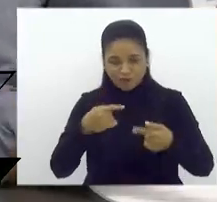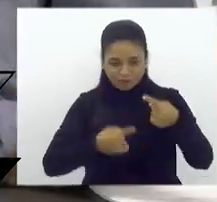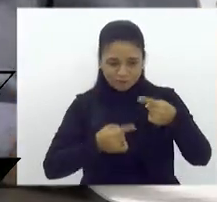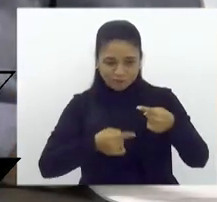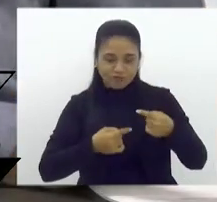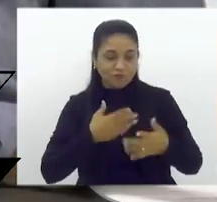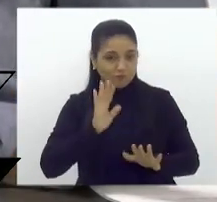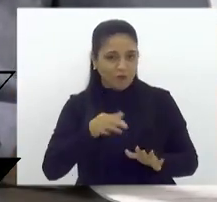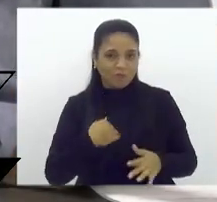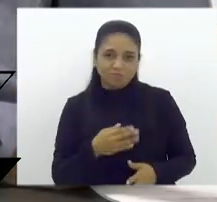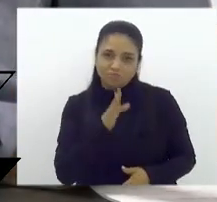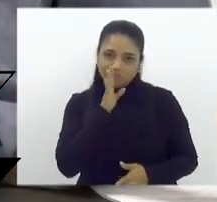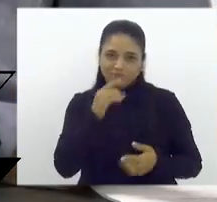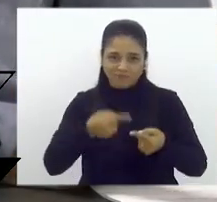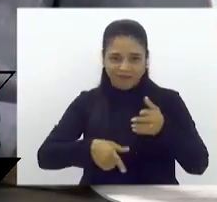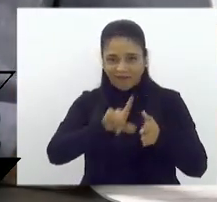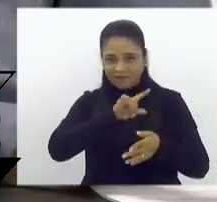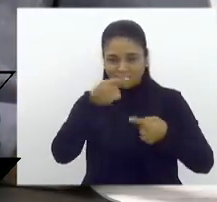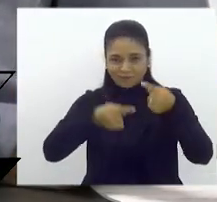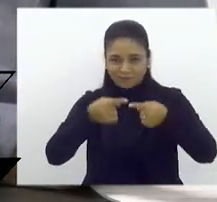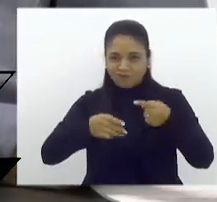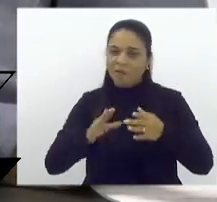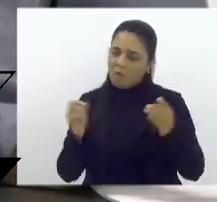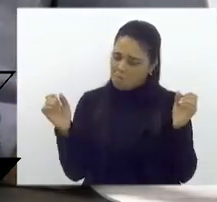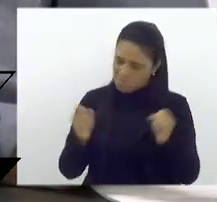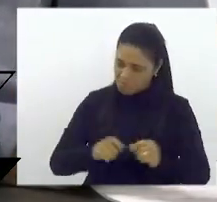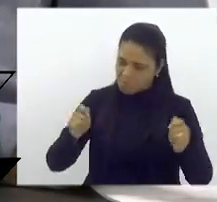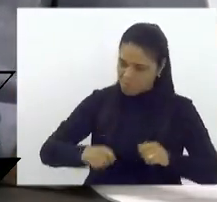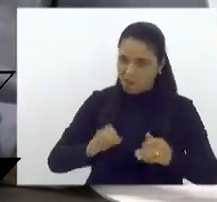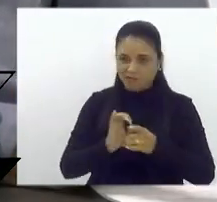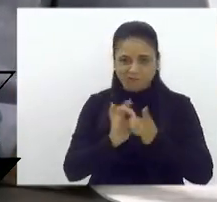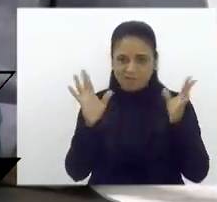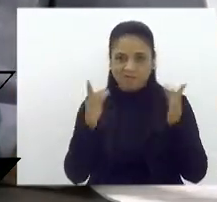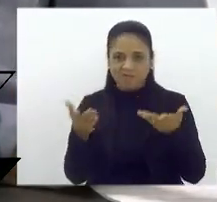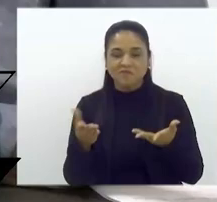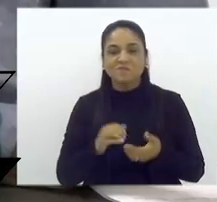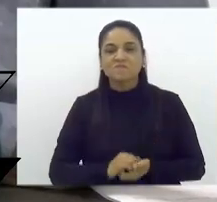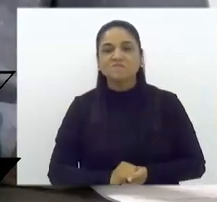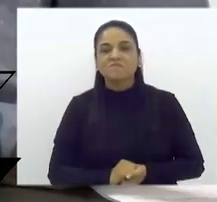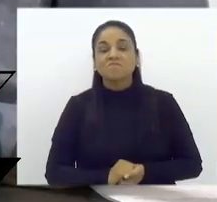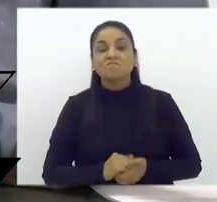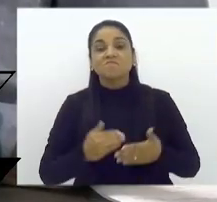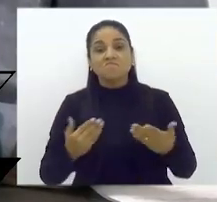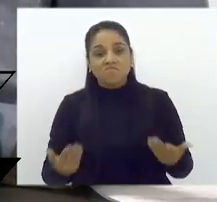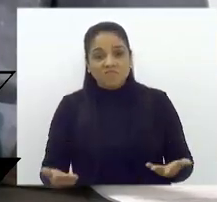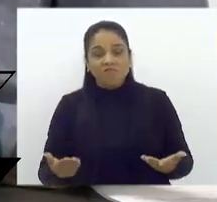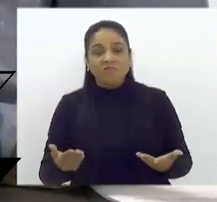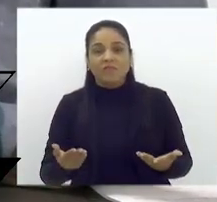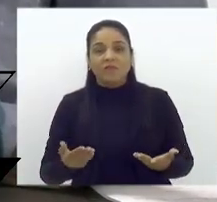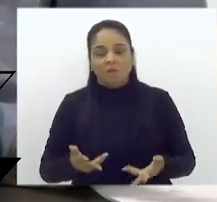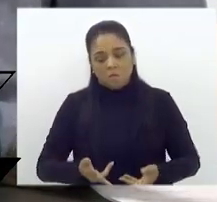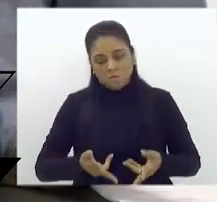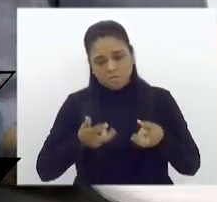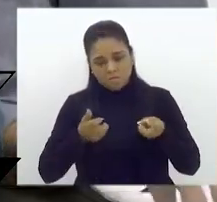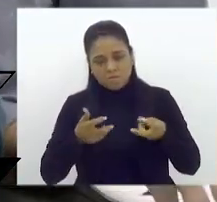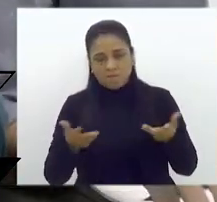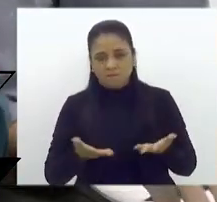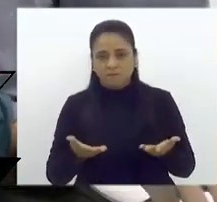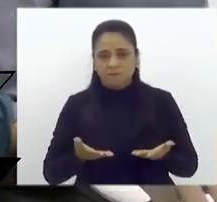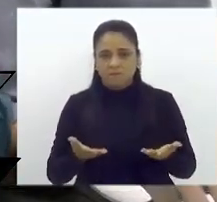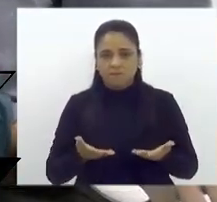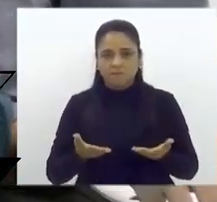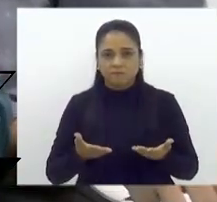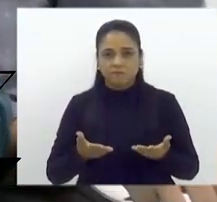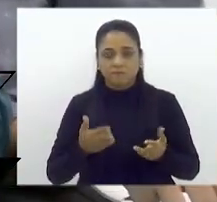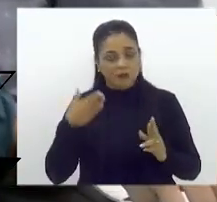poderia discutir. Vossa Excelência pode tudo, deputado Lúcio. O seguinte, essa eu vi agora faz